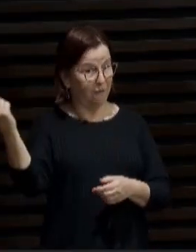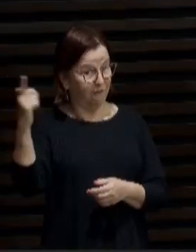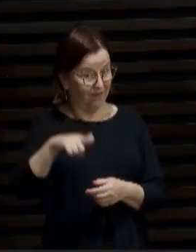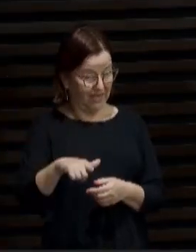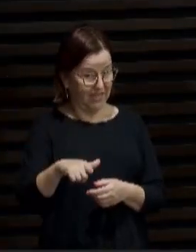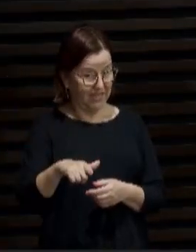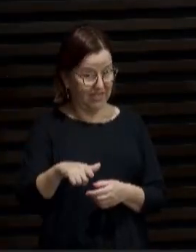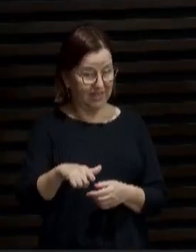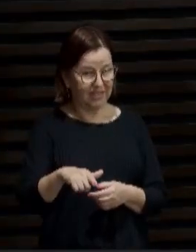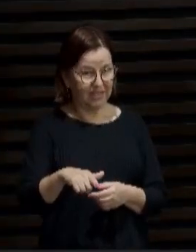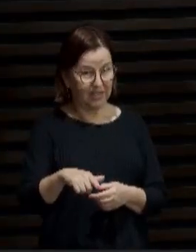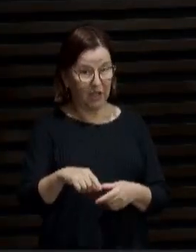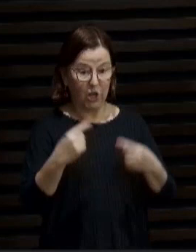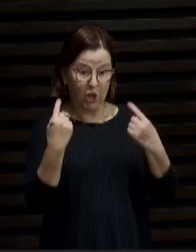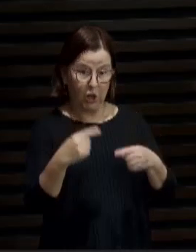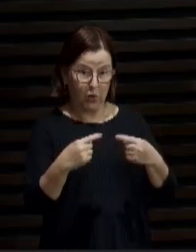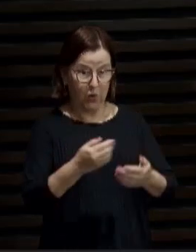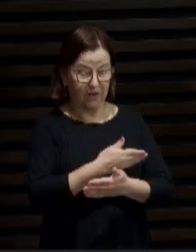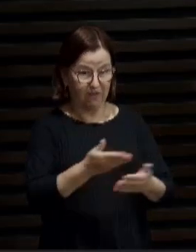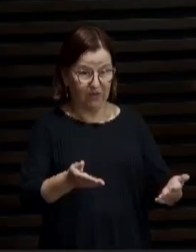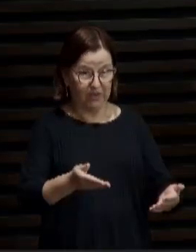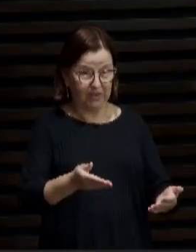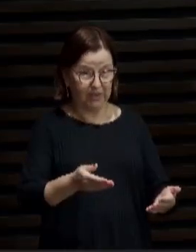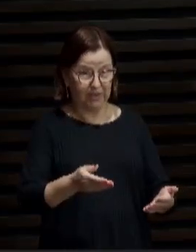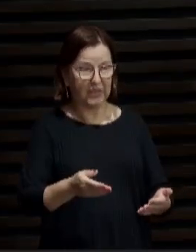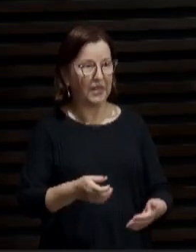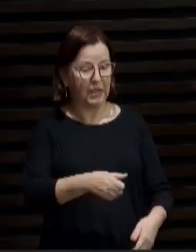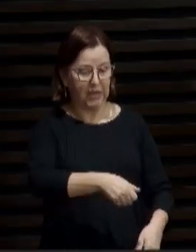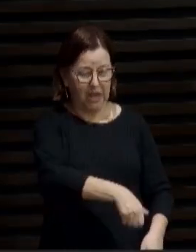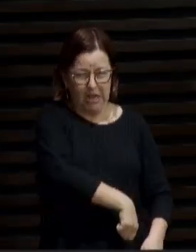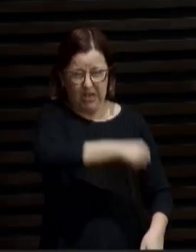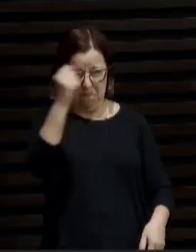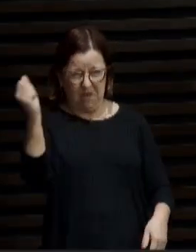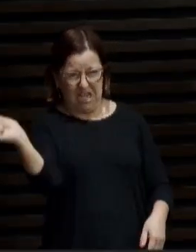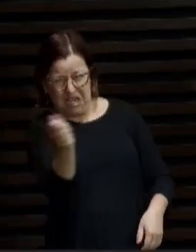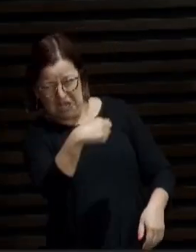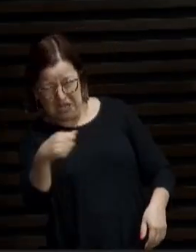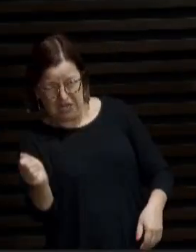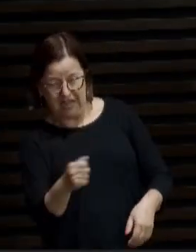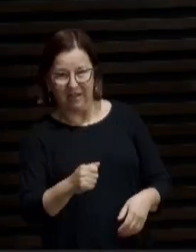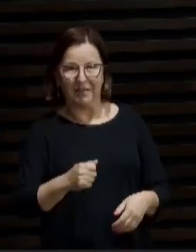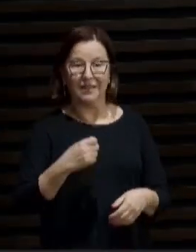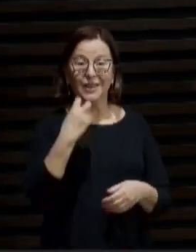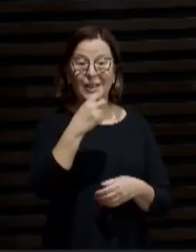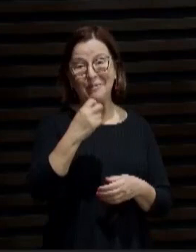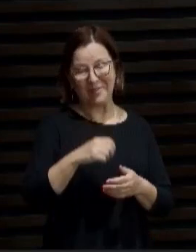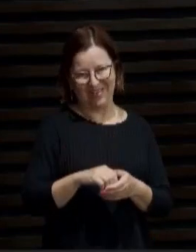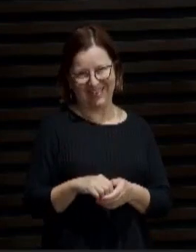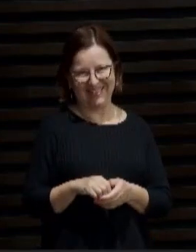e contra eles pelejarei com a espada da minha boca. A espada que sai da boca do Senhor é instrumento de